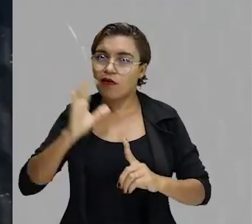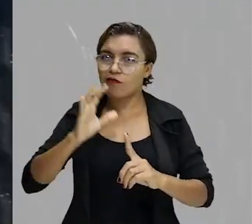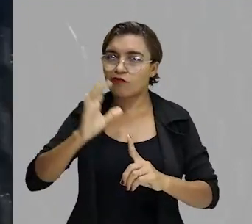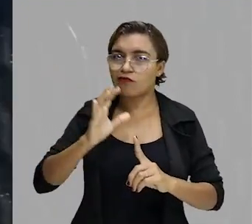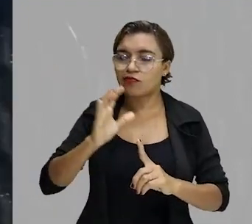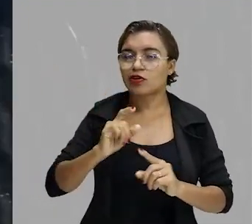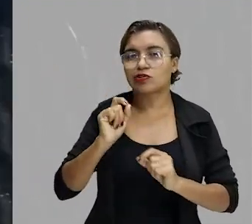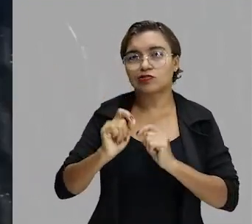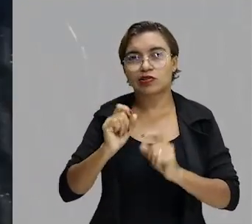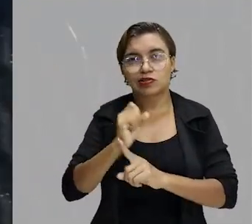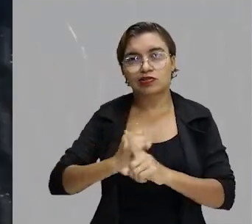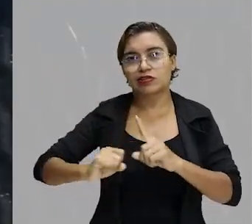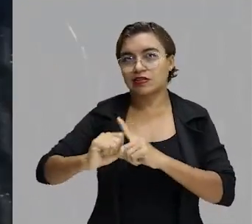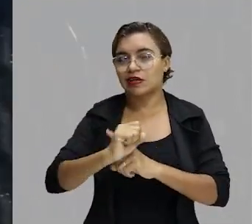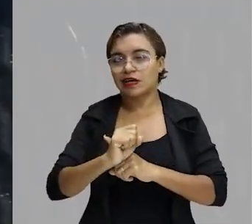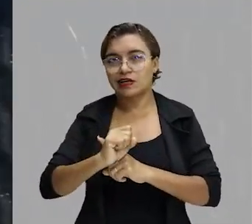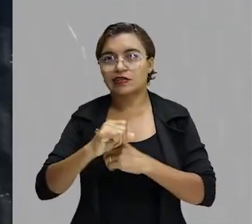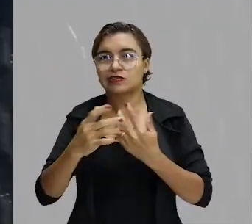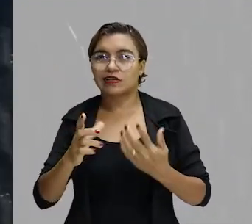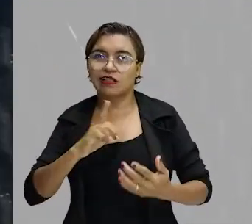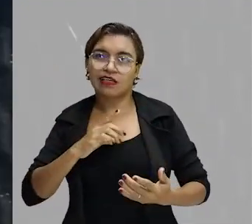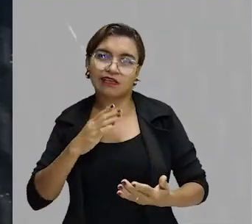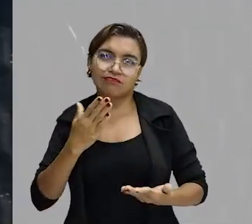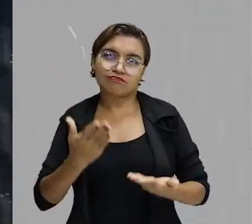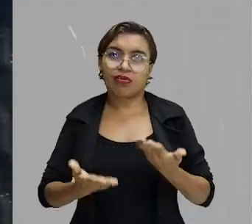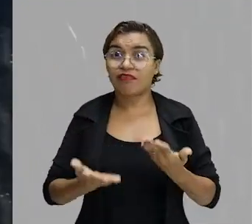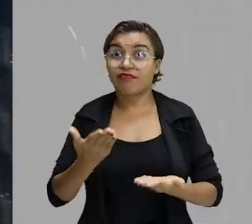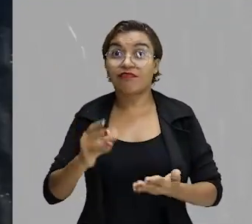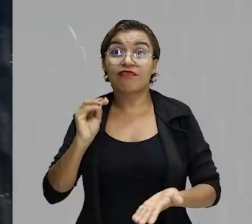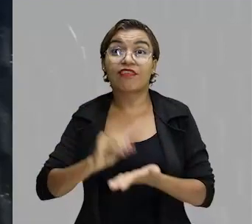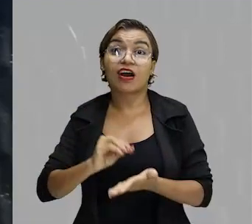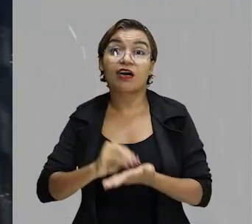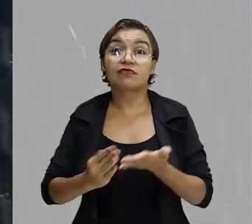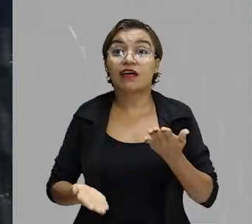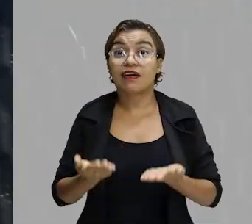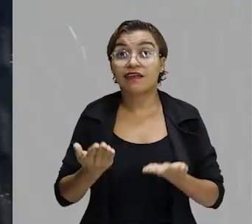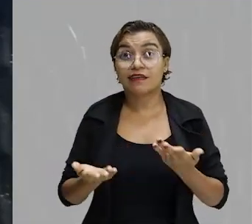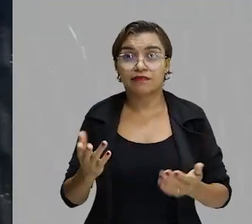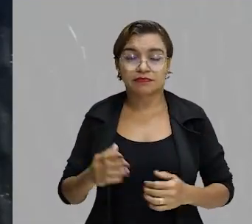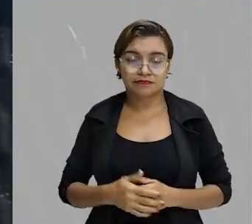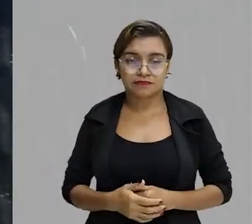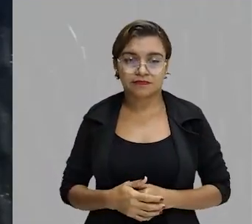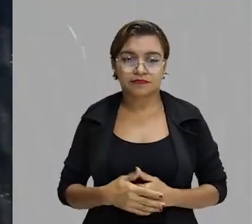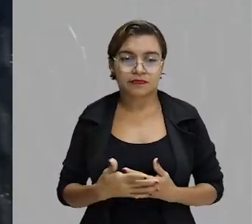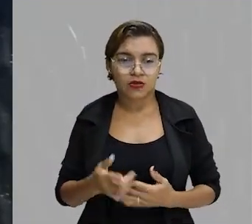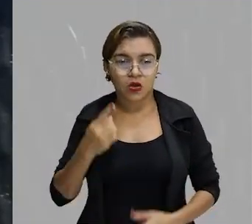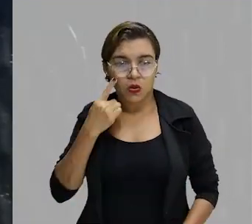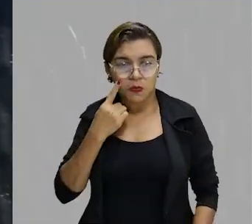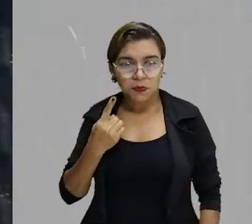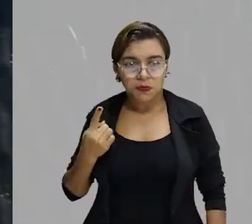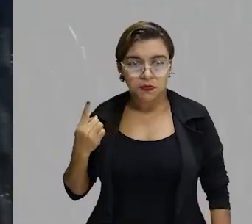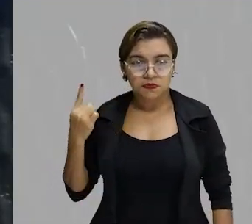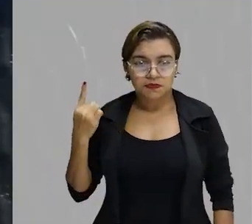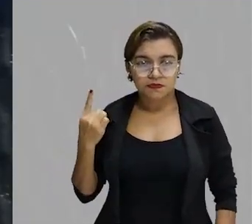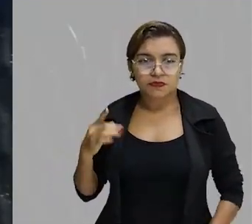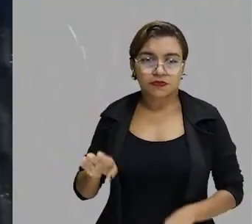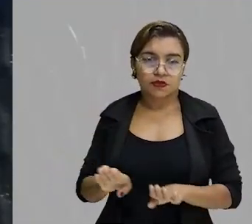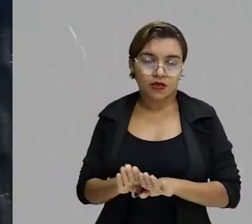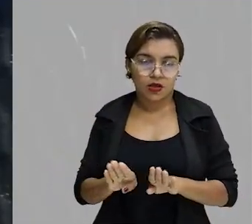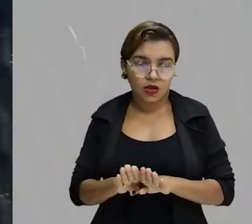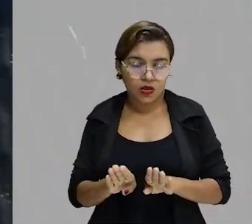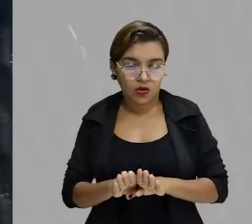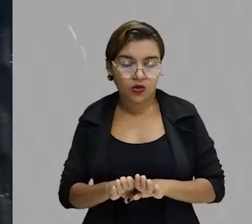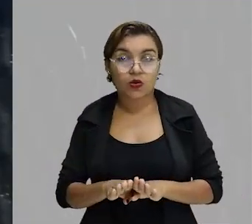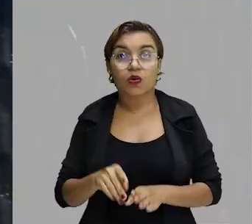tem contradições, que tem desequilíbrios. E agora a gente vai falar do Alan Turing, que é o cara, dentro